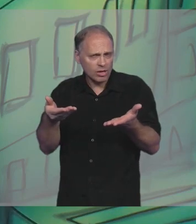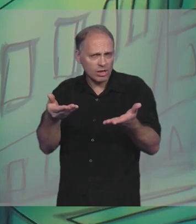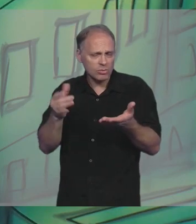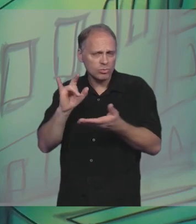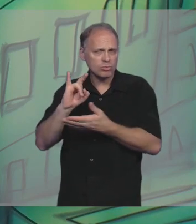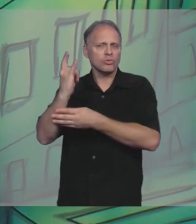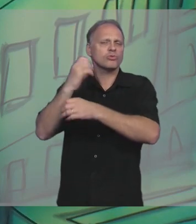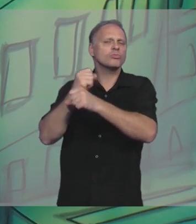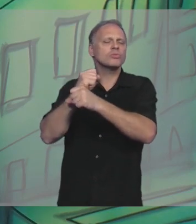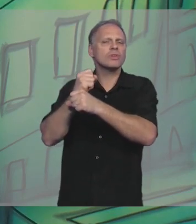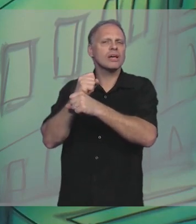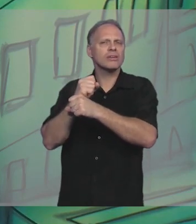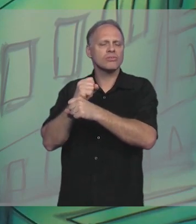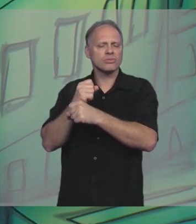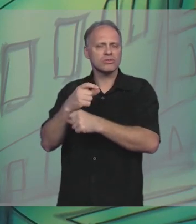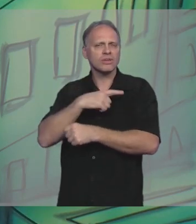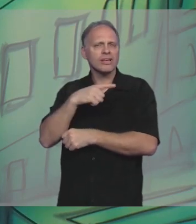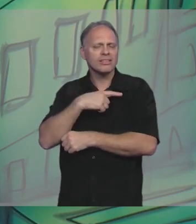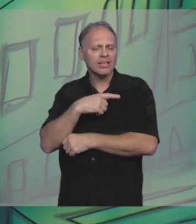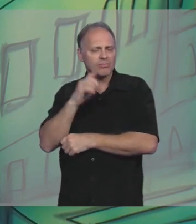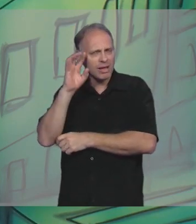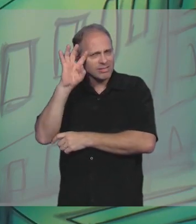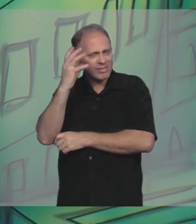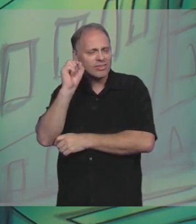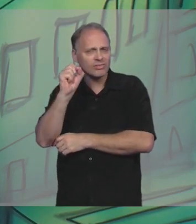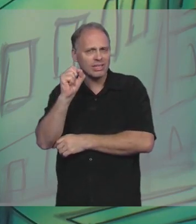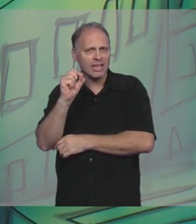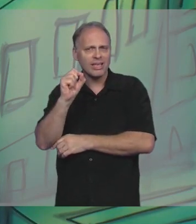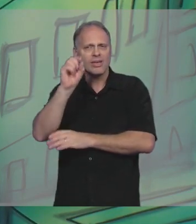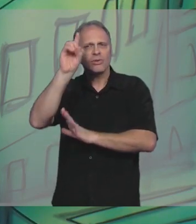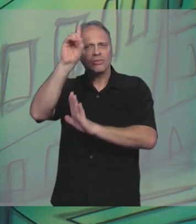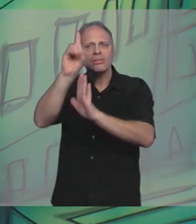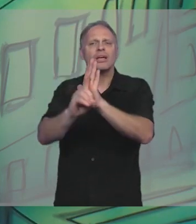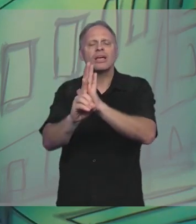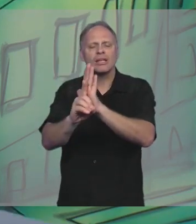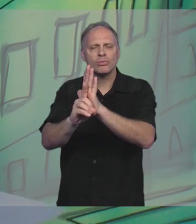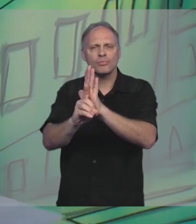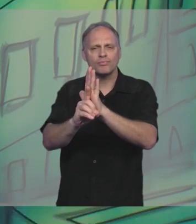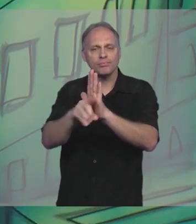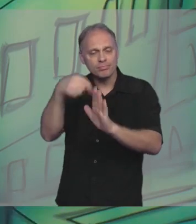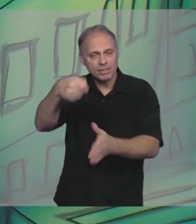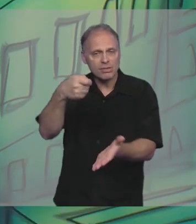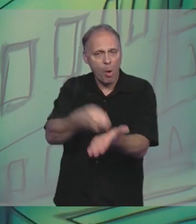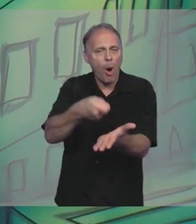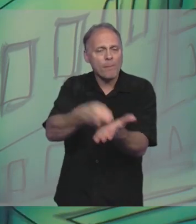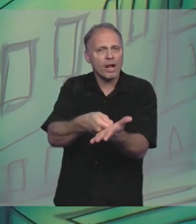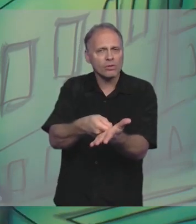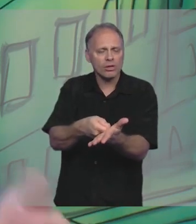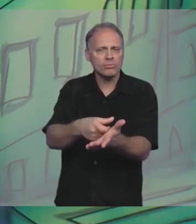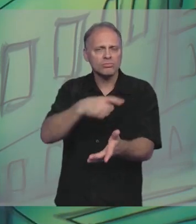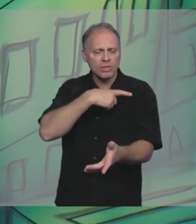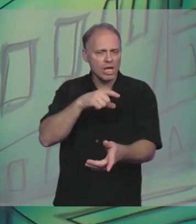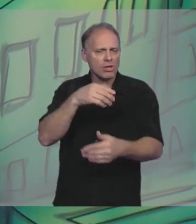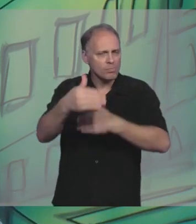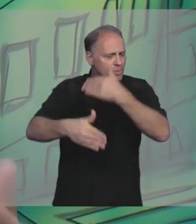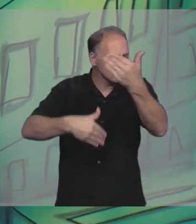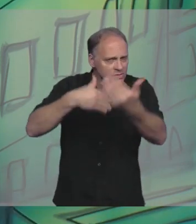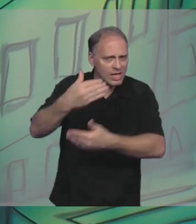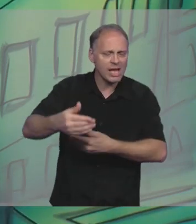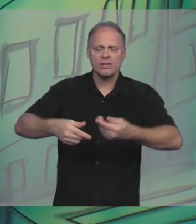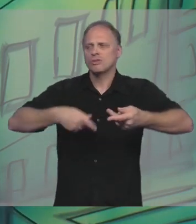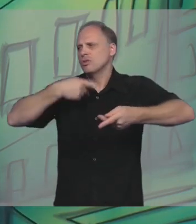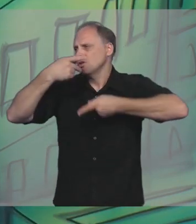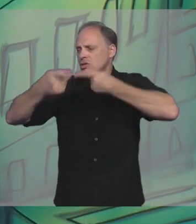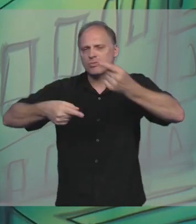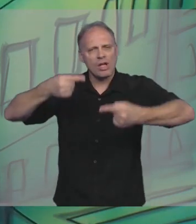nos últimos anos, se chegou a uma conclusão por decreto. Tem que ser assim, não seguiu o ritmo do debate, das